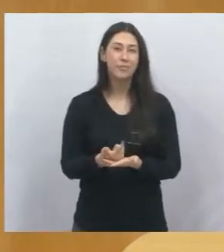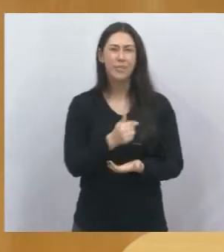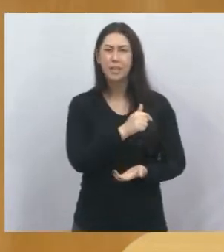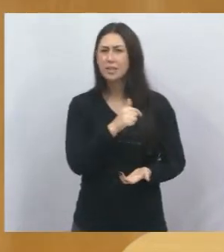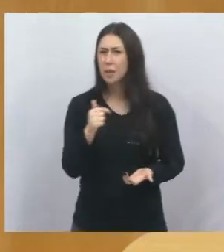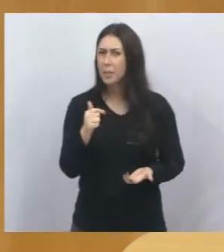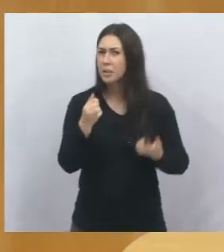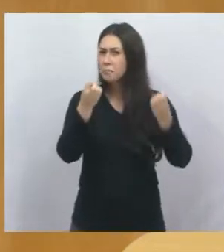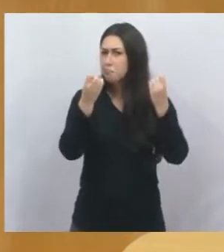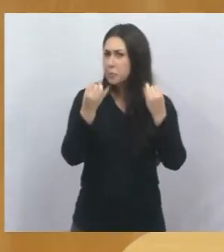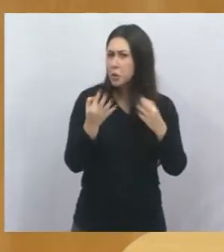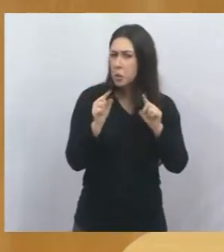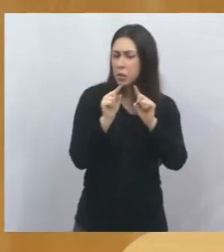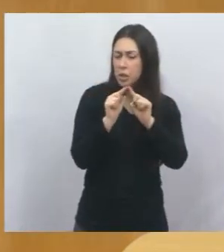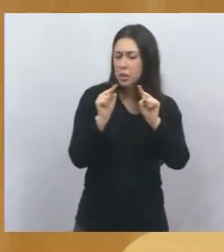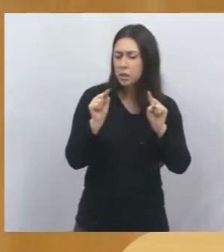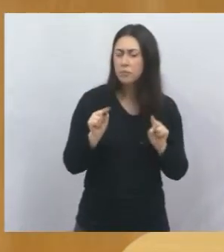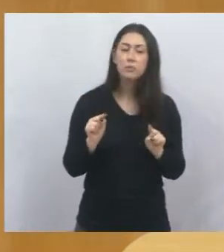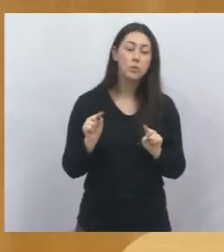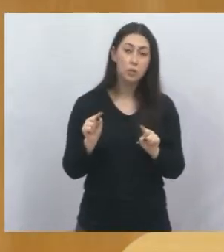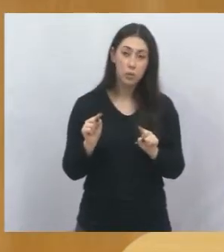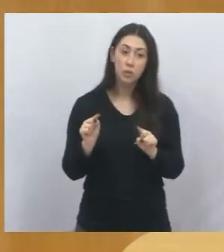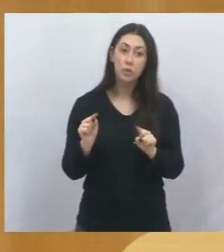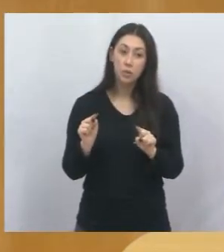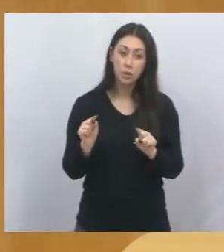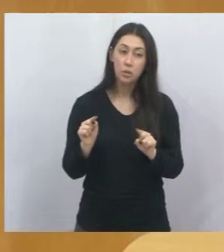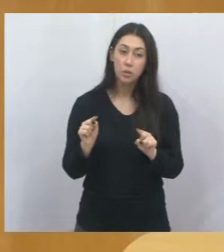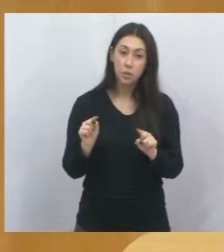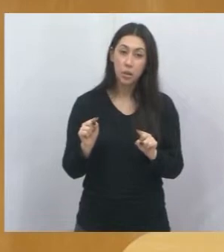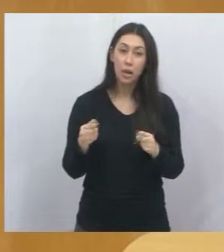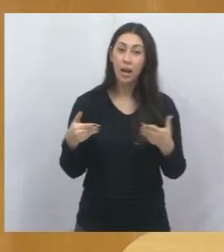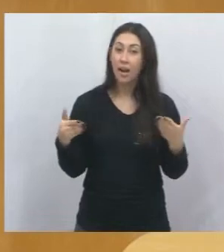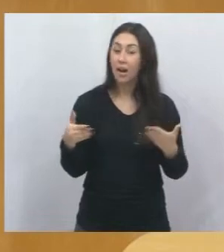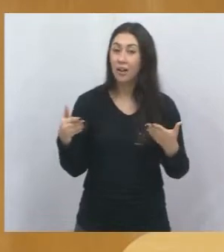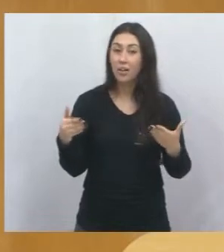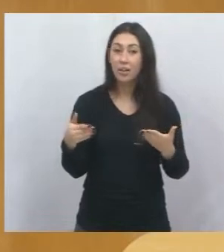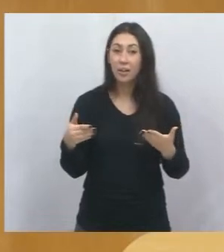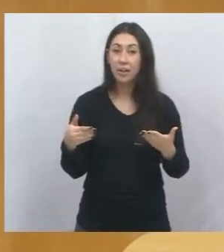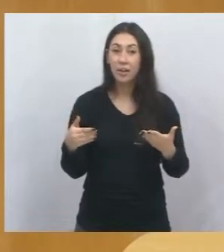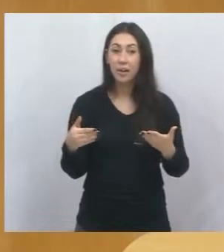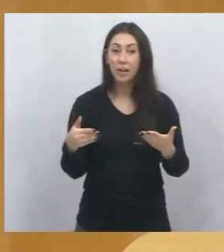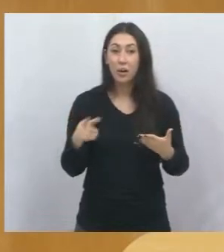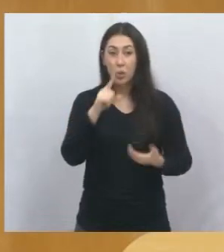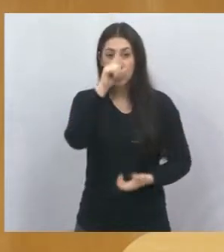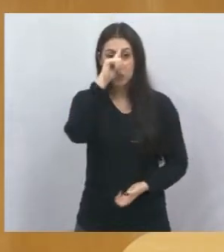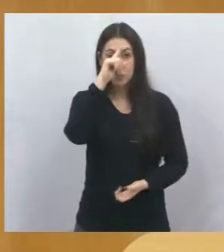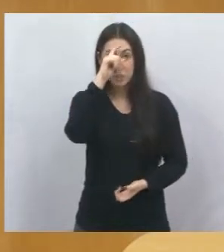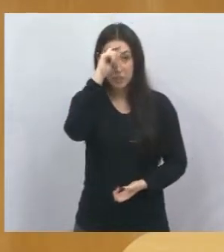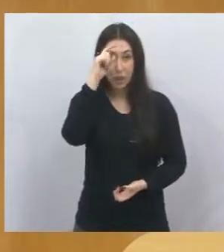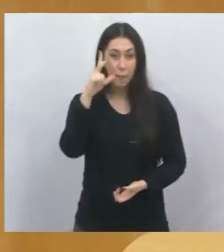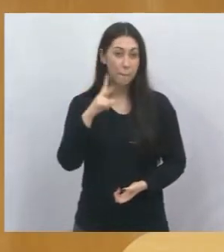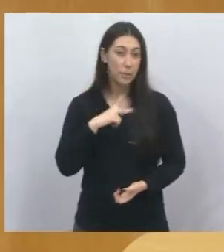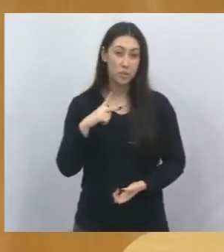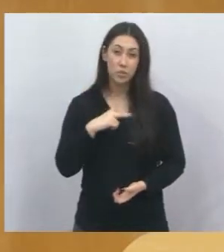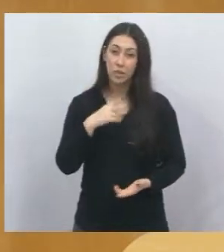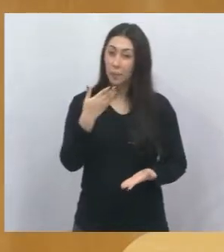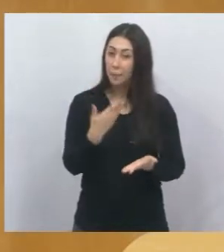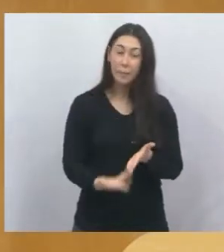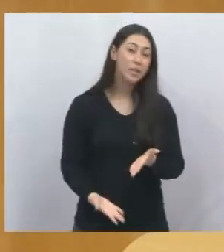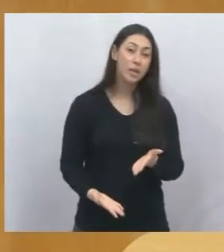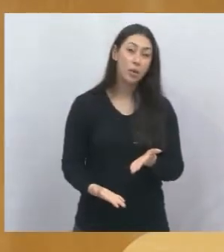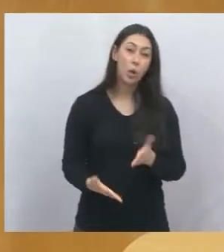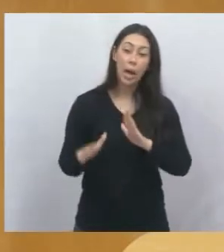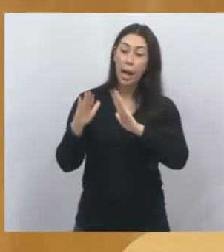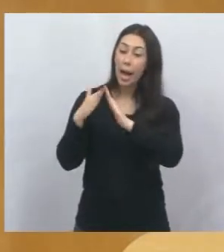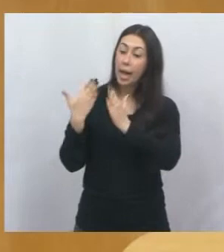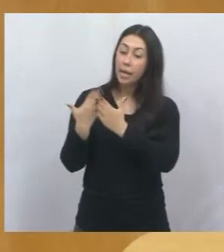teve relato de servidor aqui público, que vai deixar de pagar convênio, vai deixar de pagar a escola para o